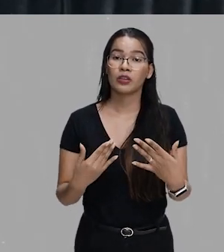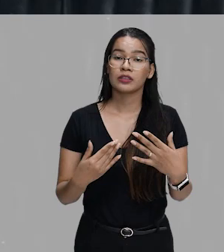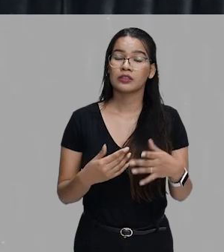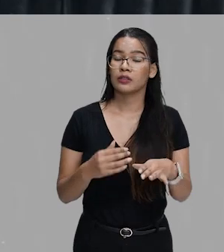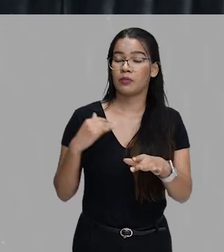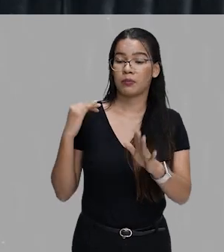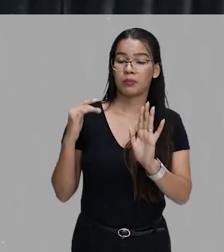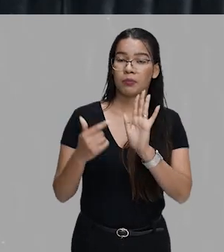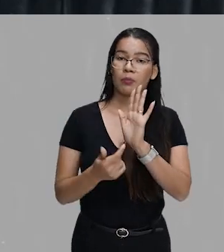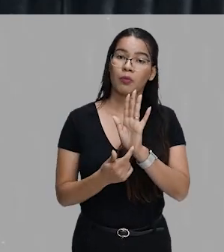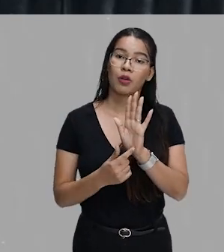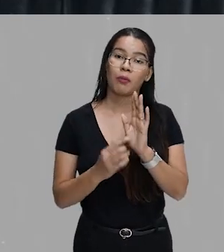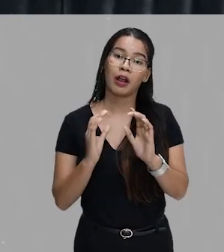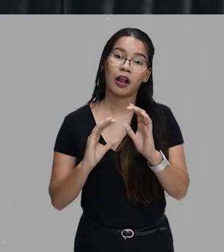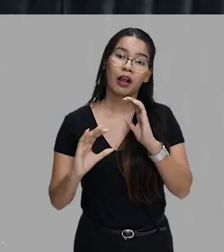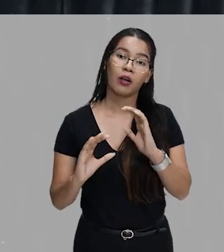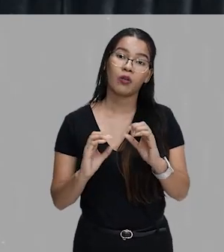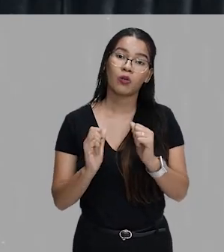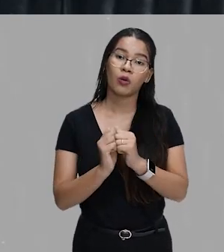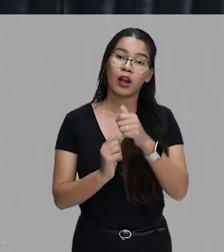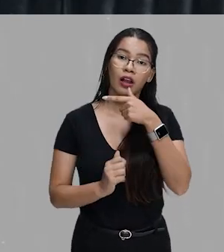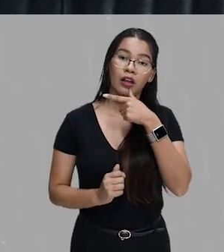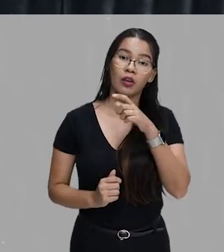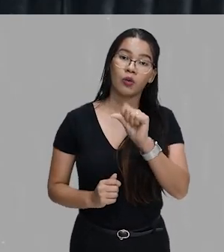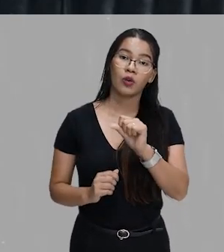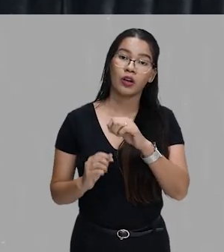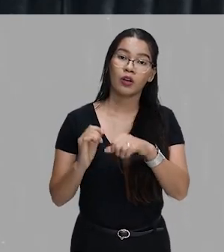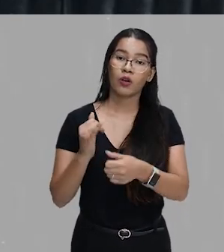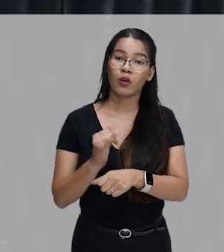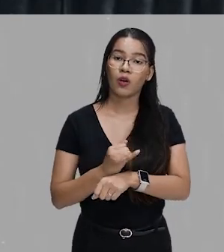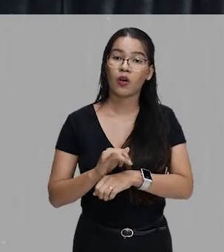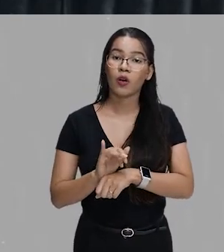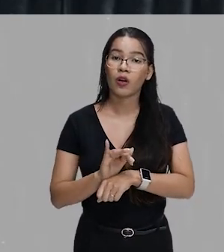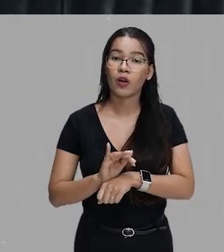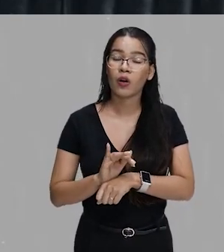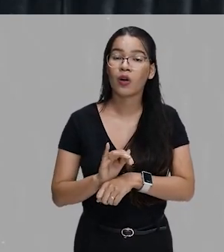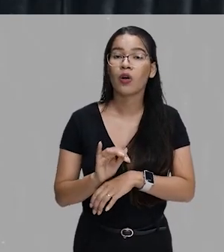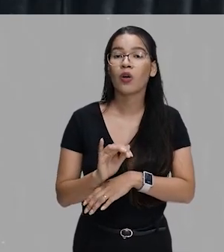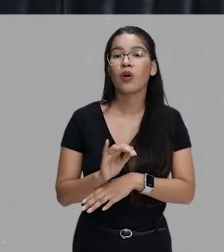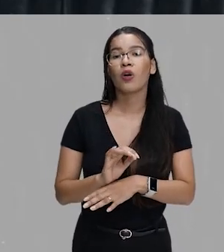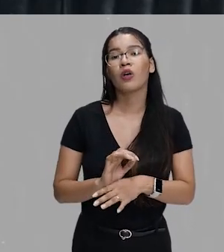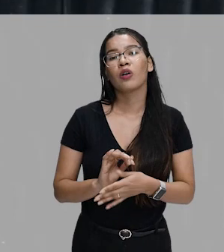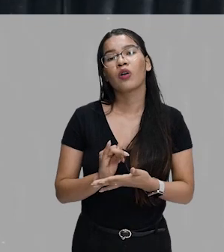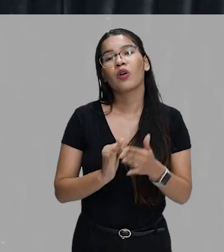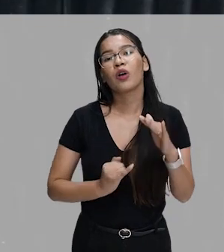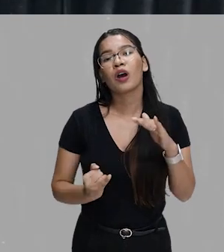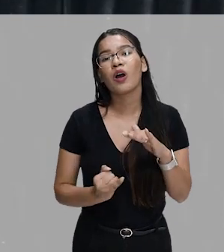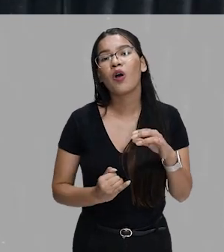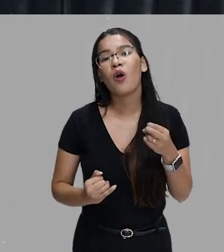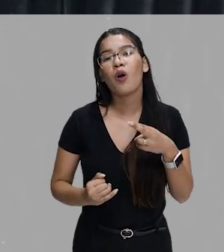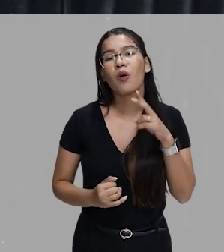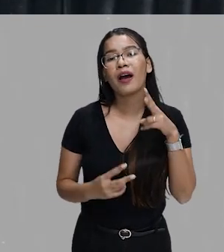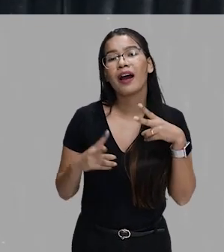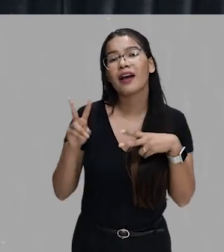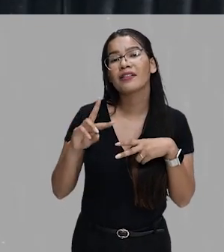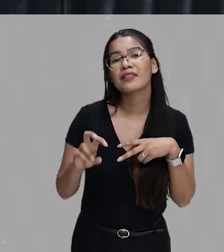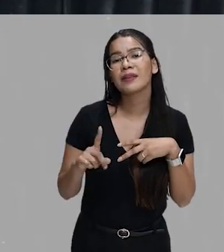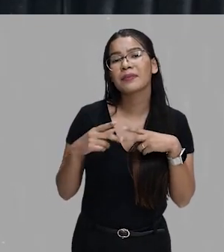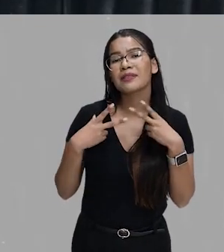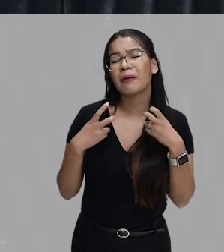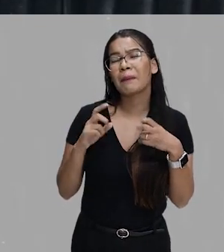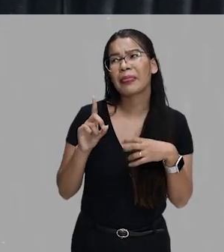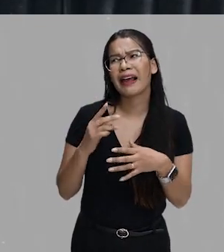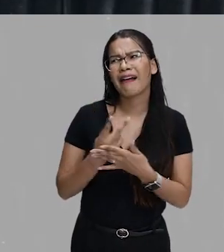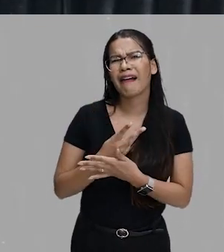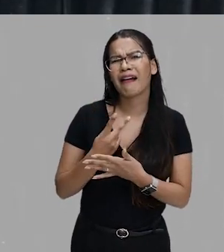uma canção com uma linguagem coloquial ou com uma construção que você vê e não está certo, às vezes um errinho de concordância,